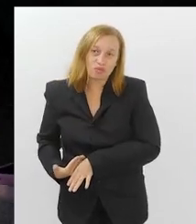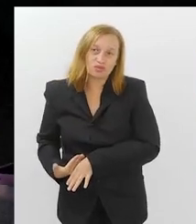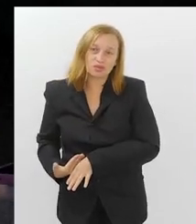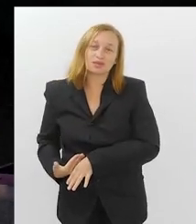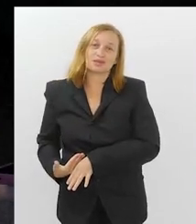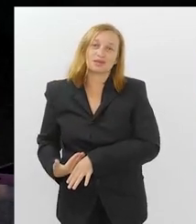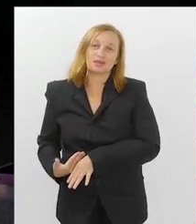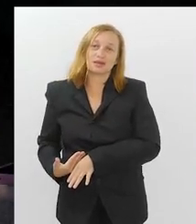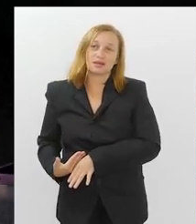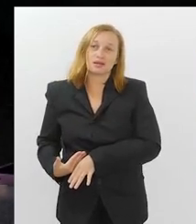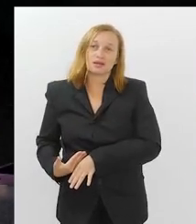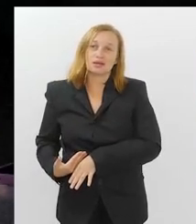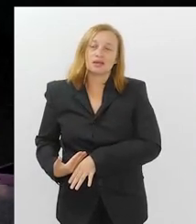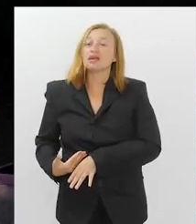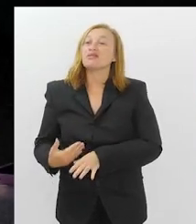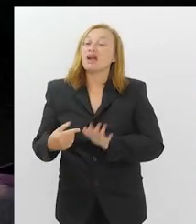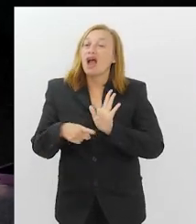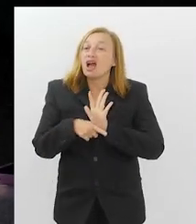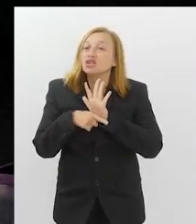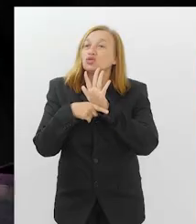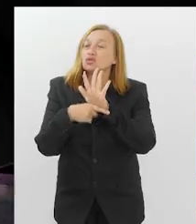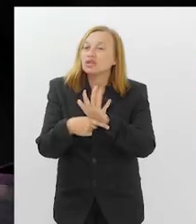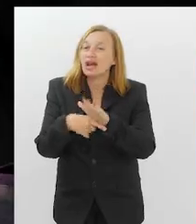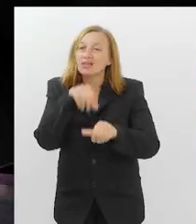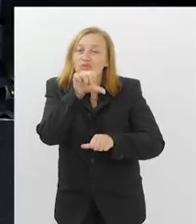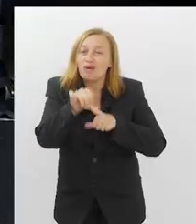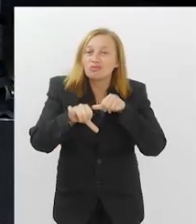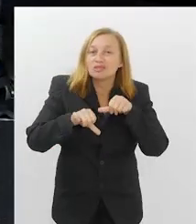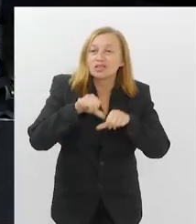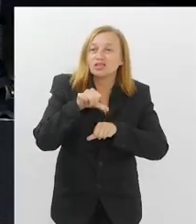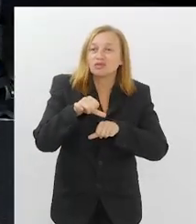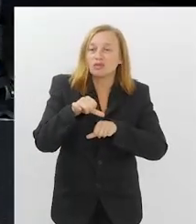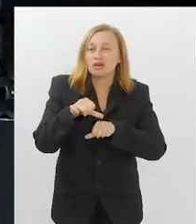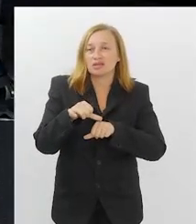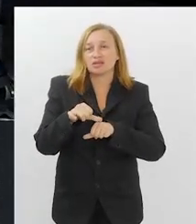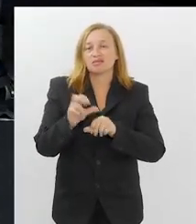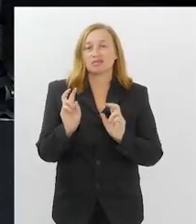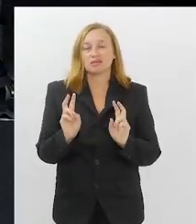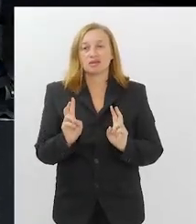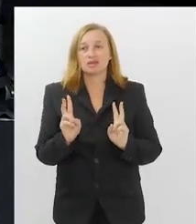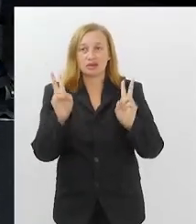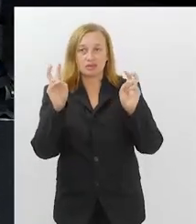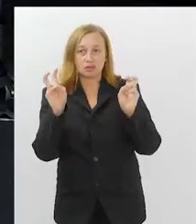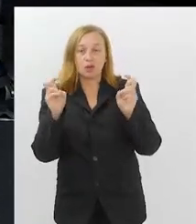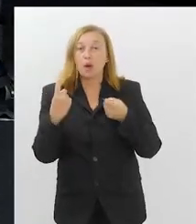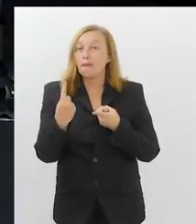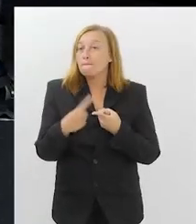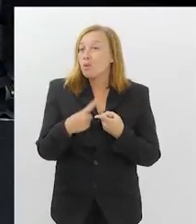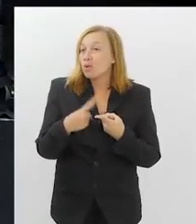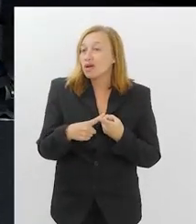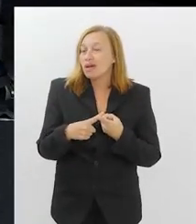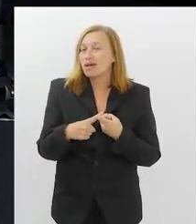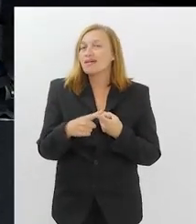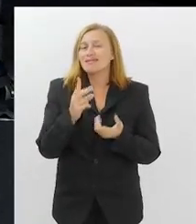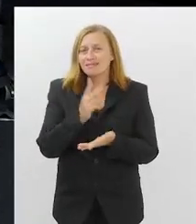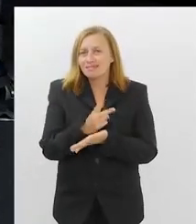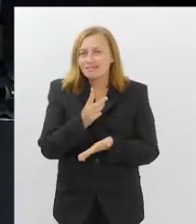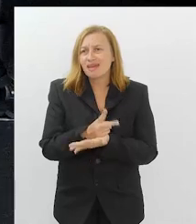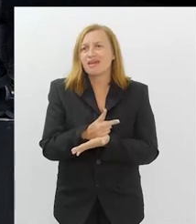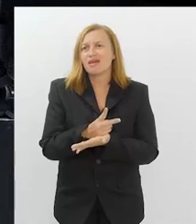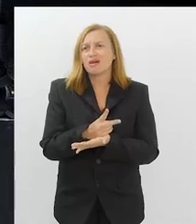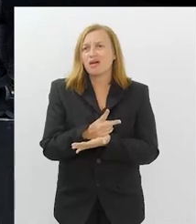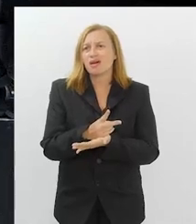políticas públicas afirmativas que venham trazer uma mudança desse paradigma. Porque ainda